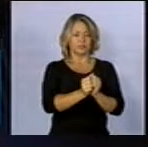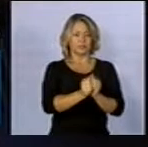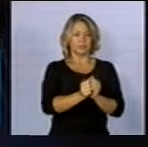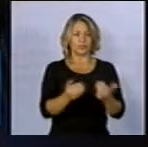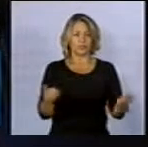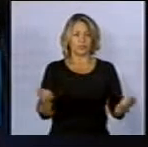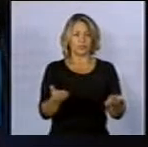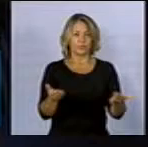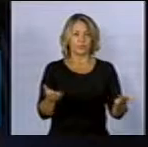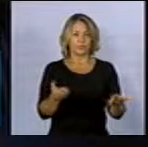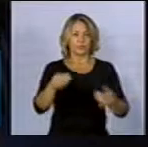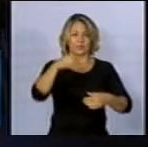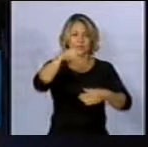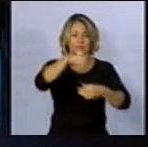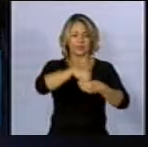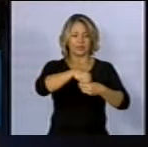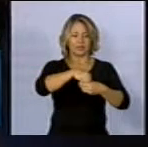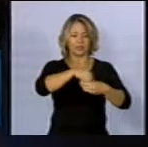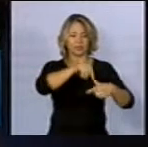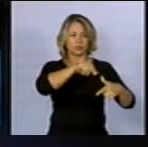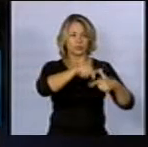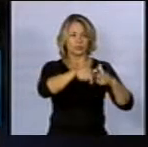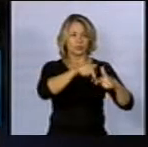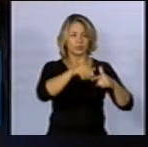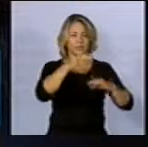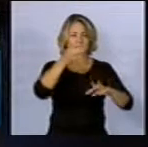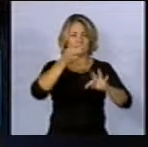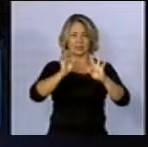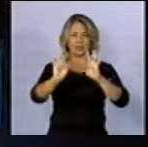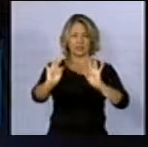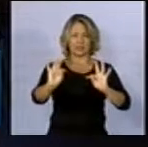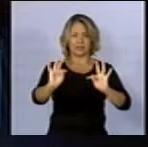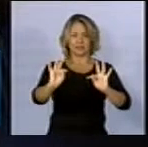eh dentro da Área das técnicas